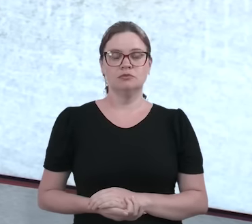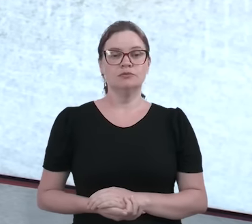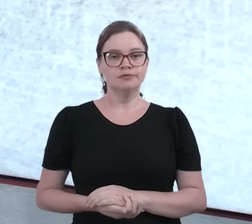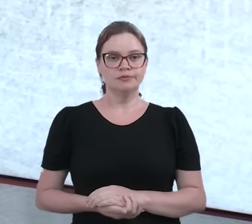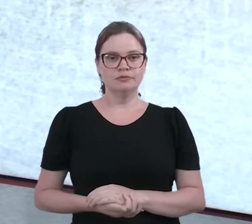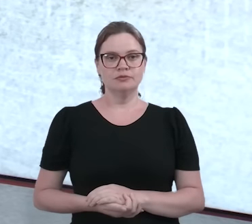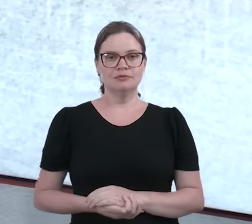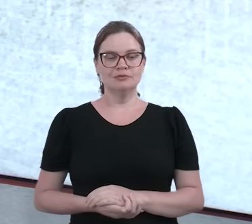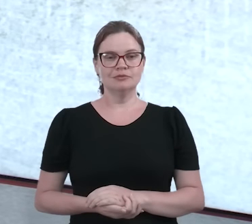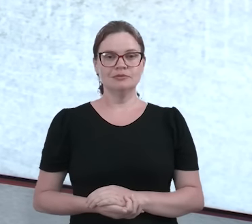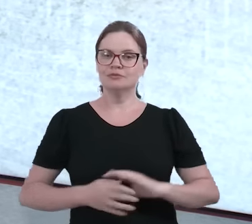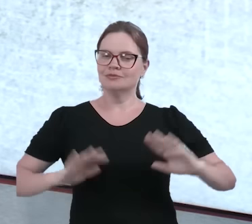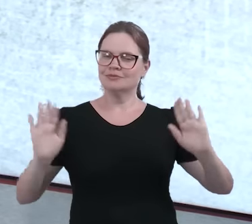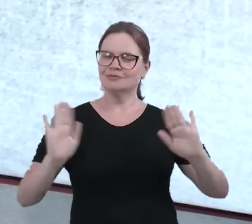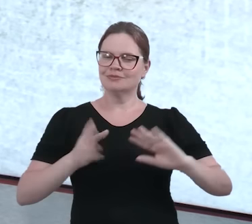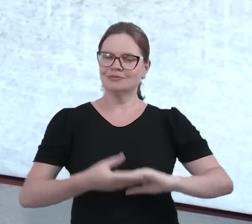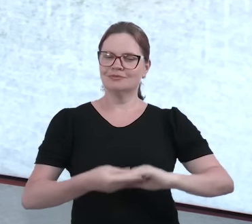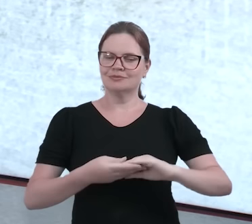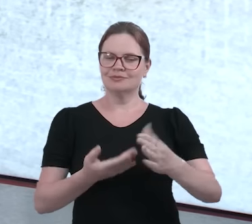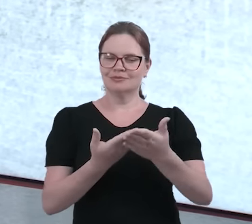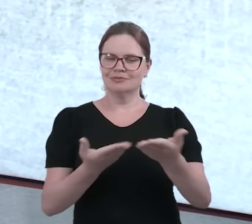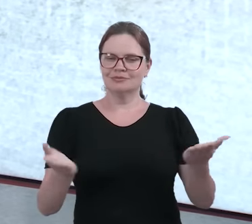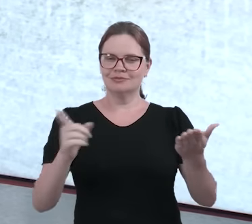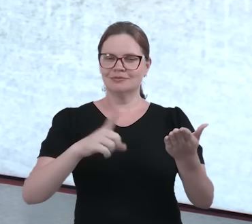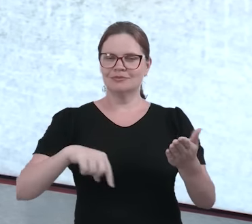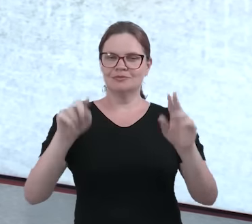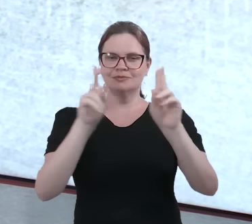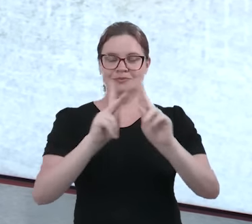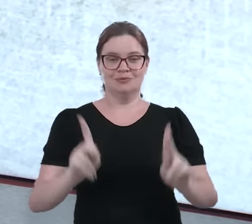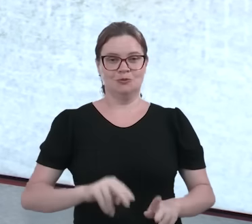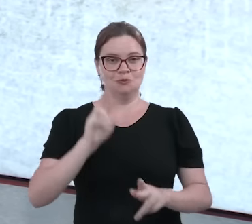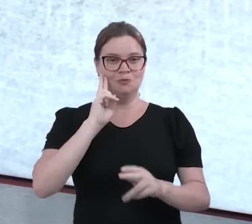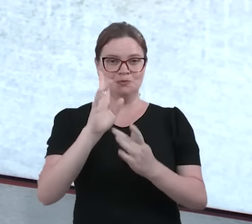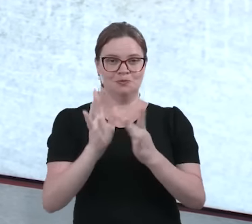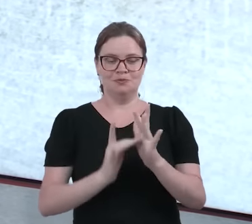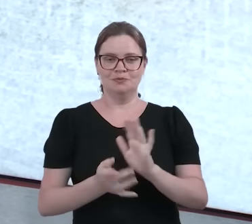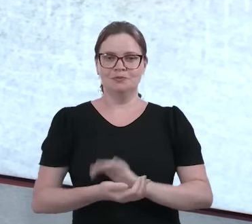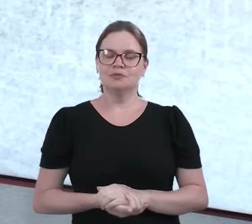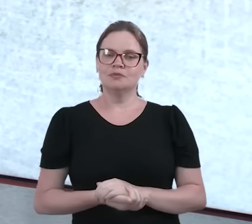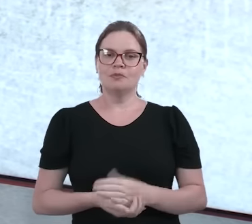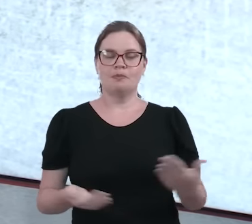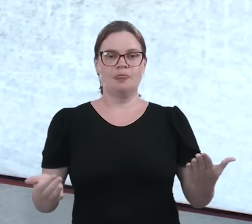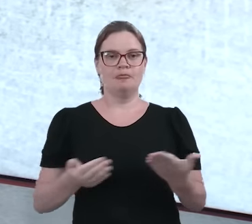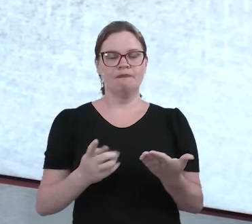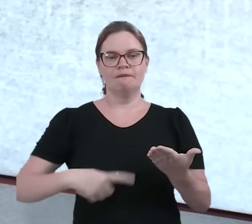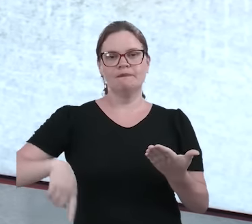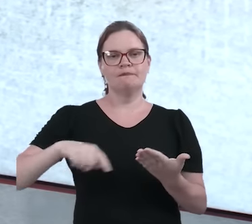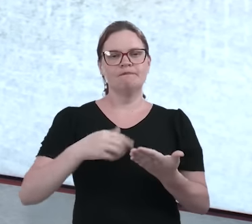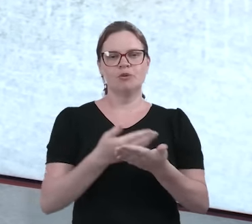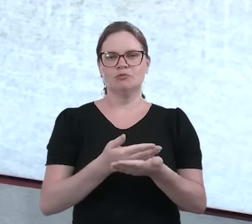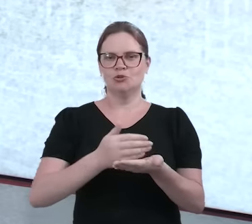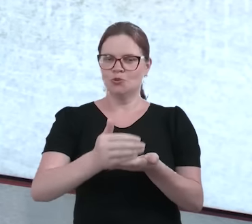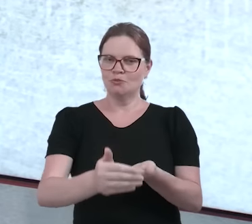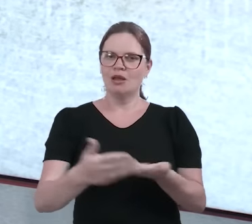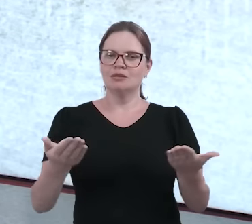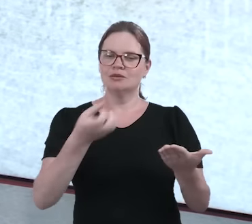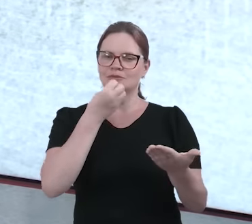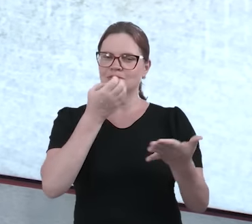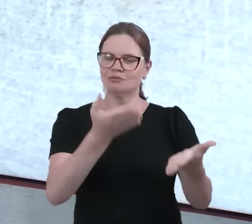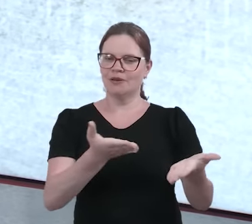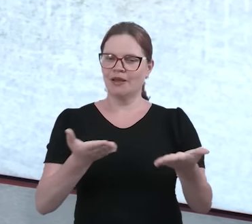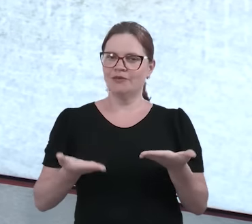Olá, eu cumprimento você, o senhor, a senhora, com a paz do Senhor Jesus. Queremos aqui agora dar as boas-vindas à sua pessoa